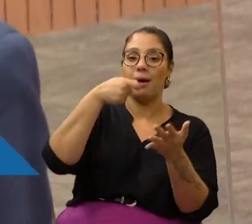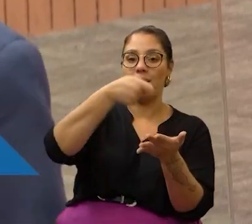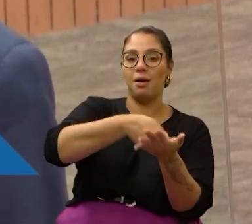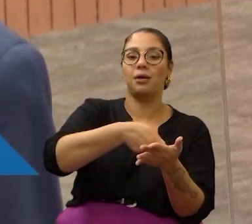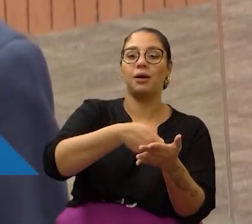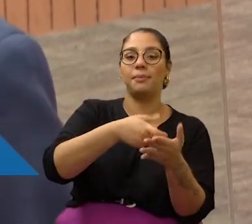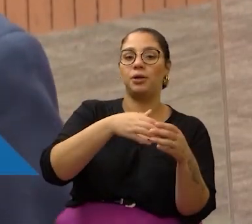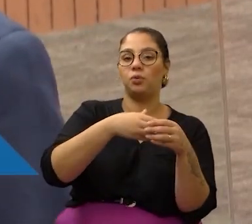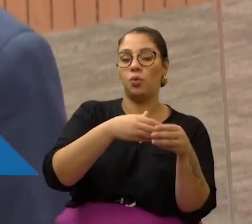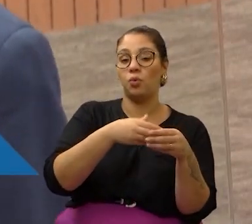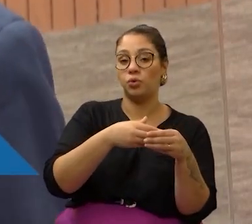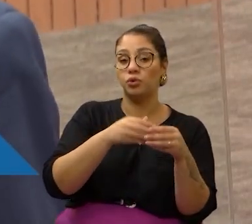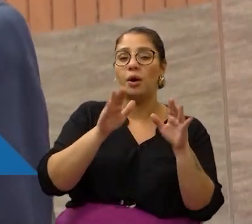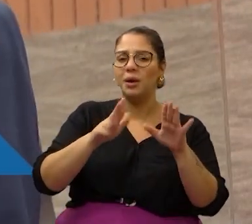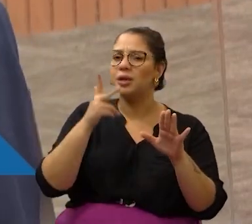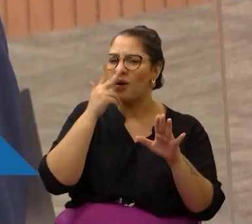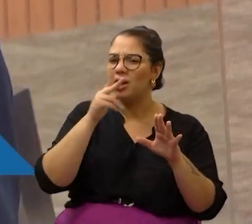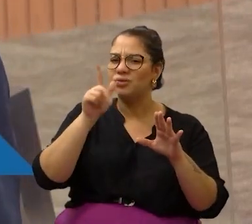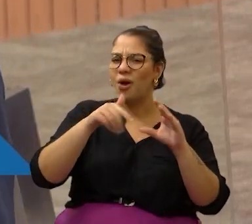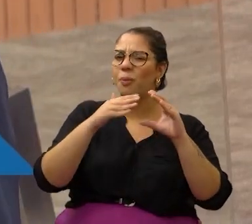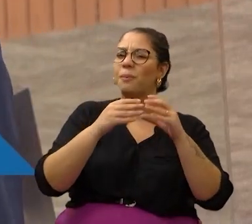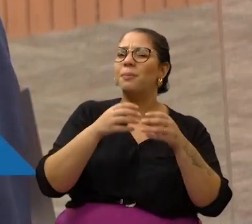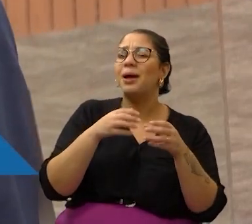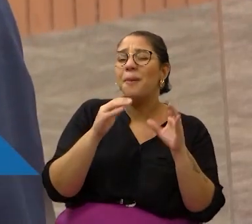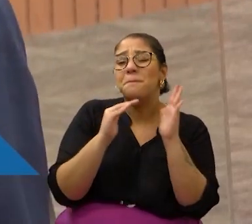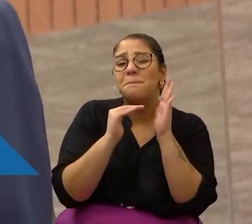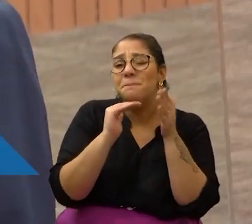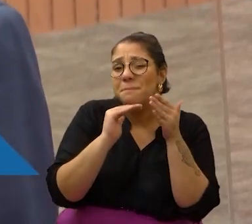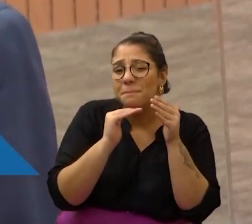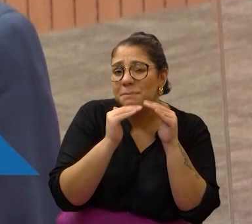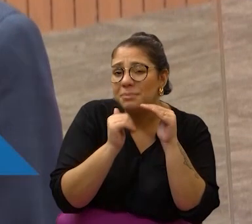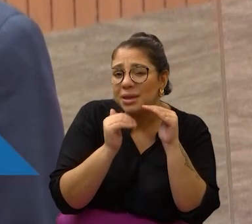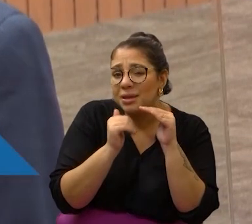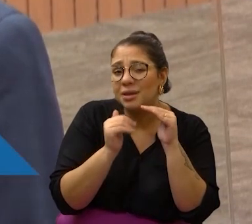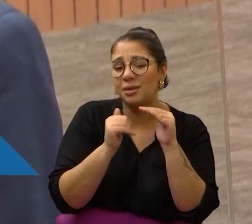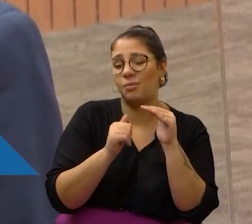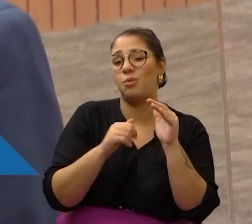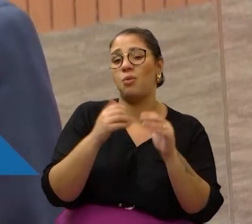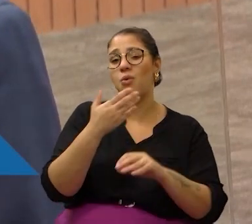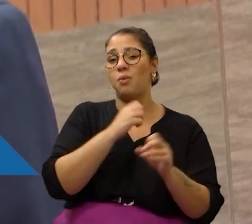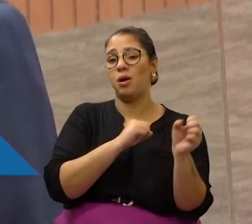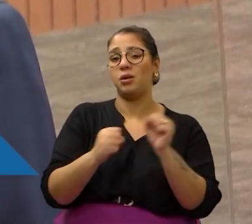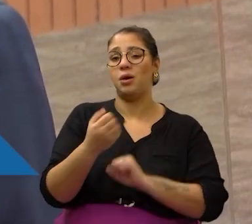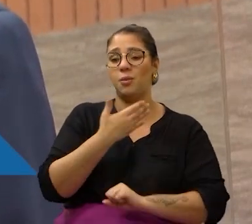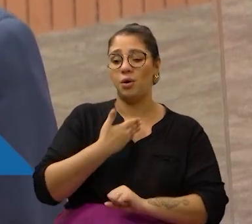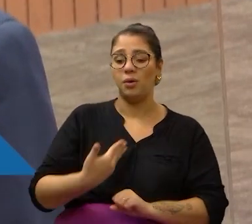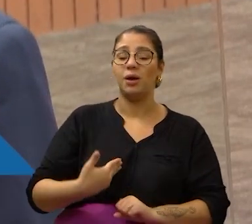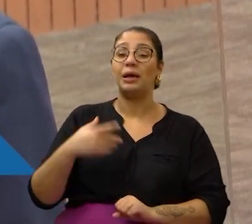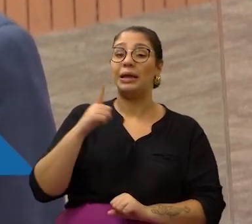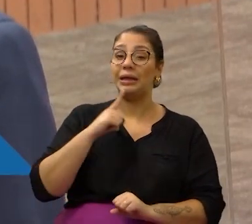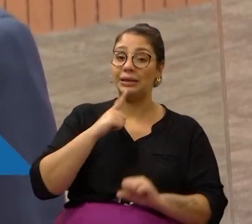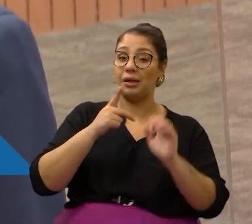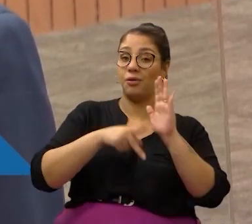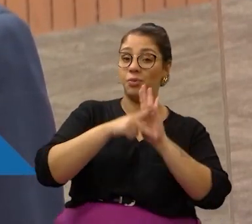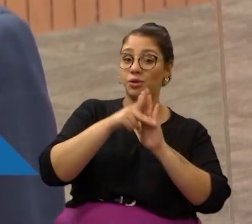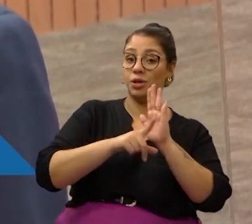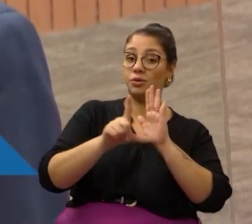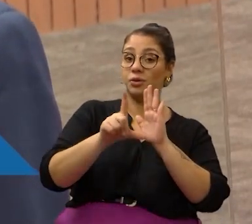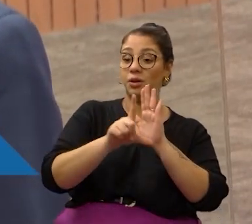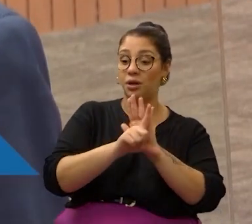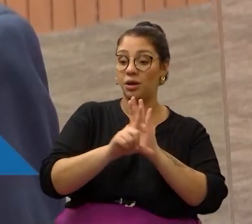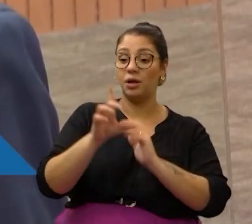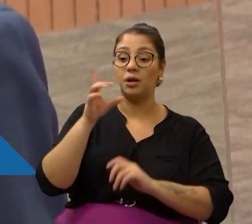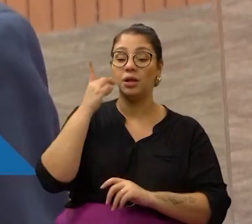eu o meu modo de ver é o mínimo que o município poderia fazer Inclusive eu quero destacar até um projeto de lei número 111/2019